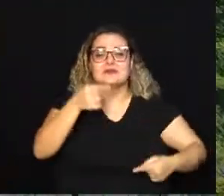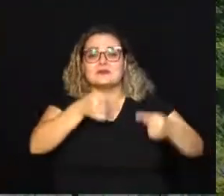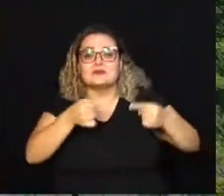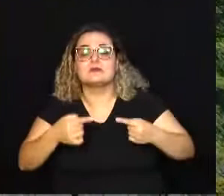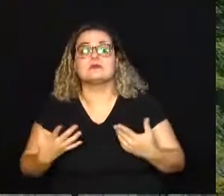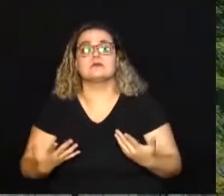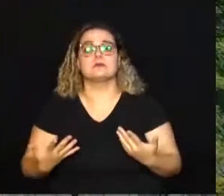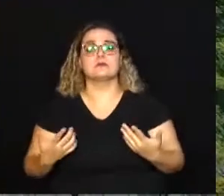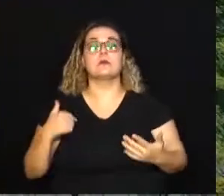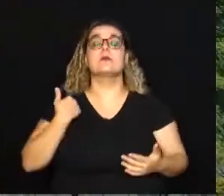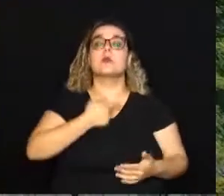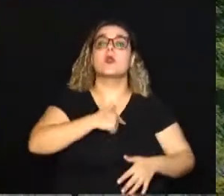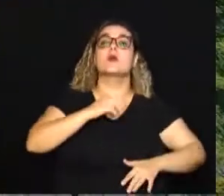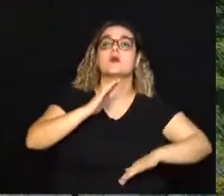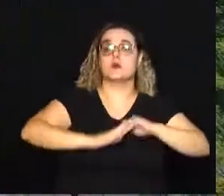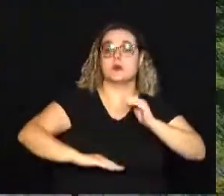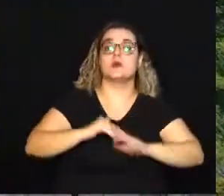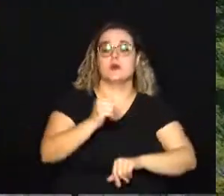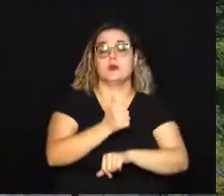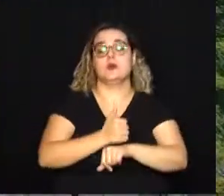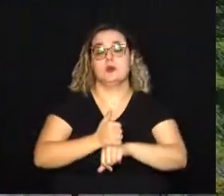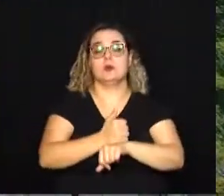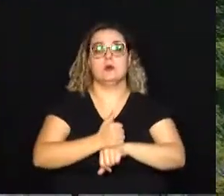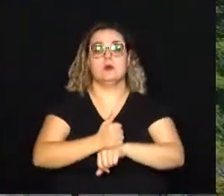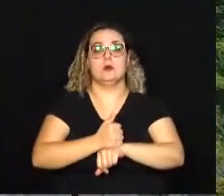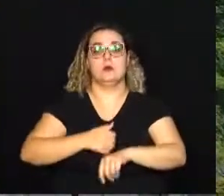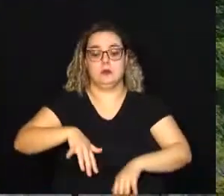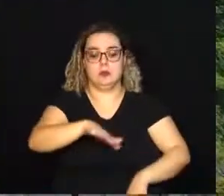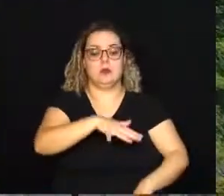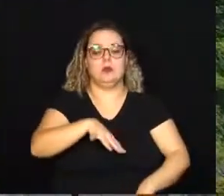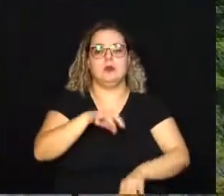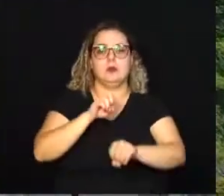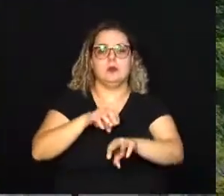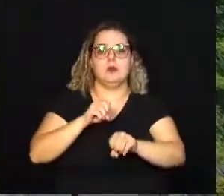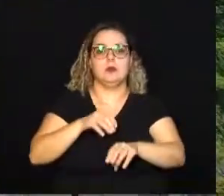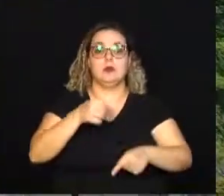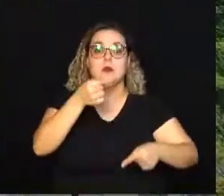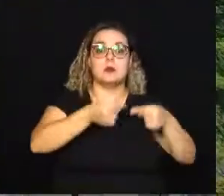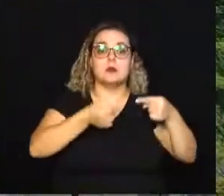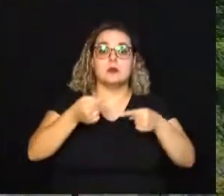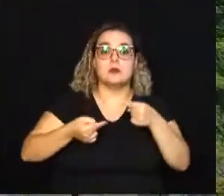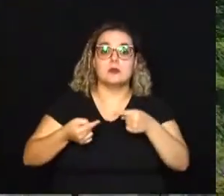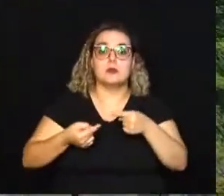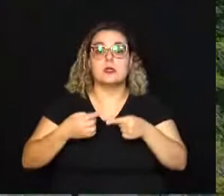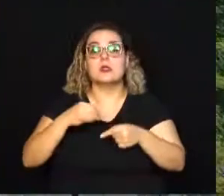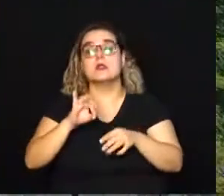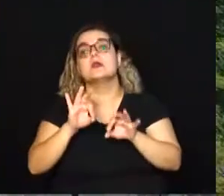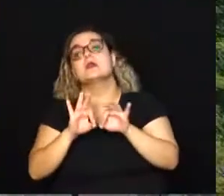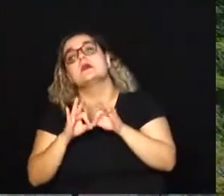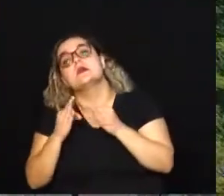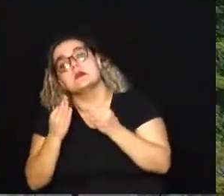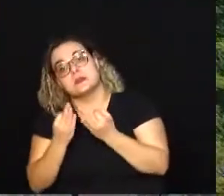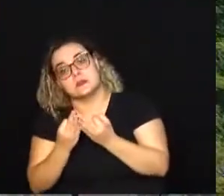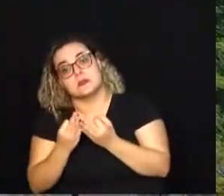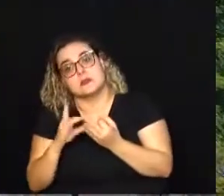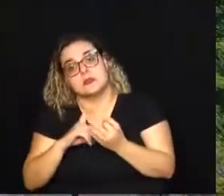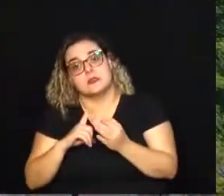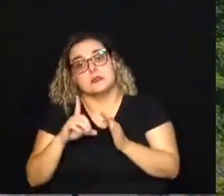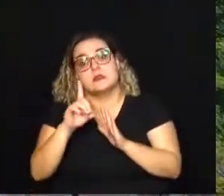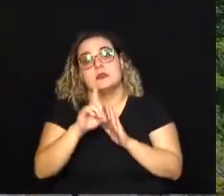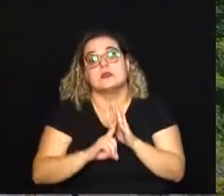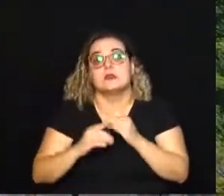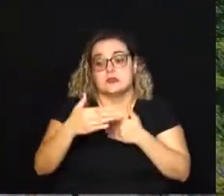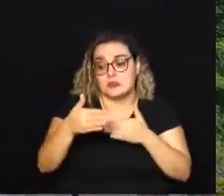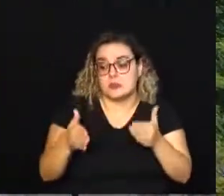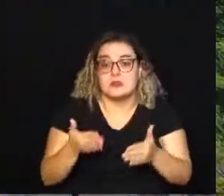enquanto profissionais da educação, a gente disputava, inclusive, se as famílias teriam direito ou não a cestas de